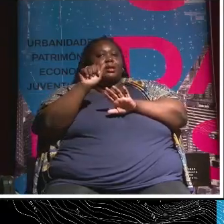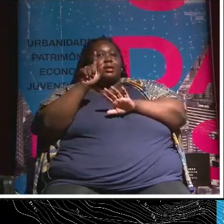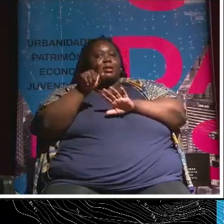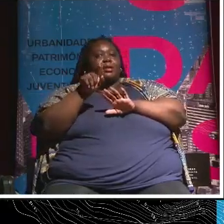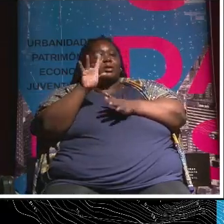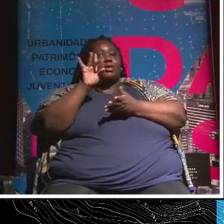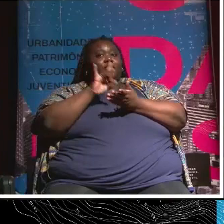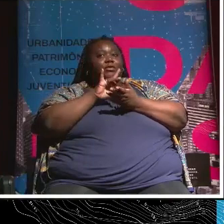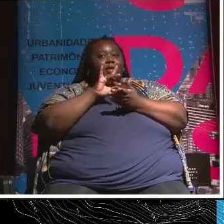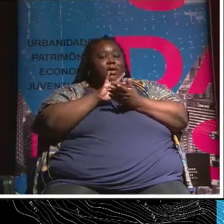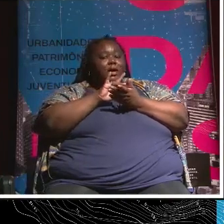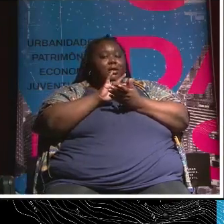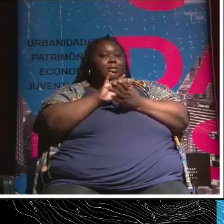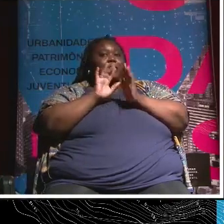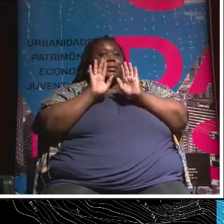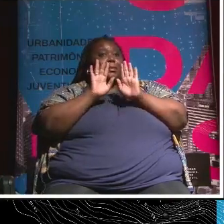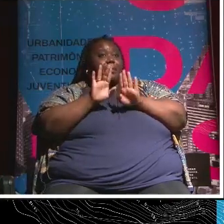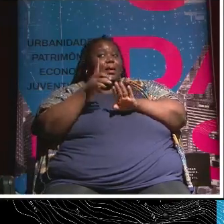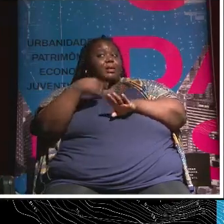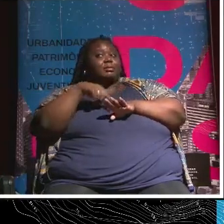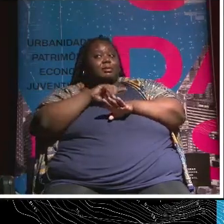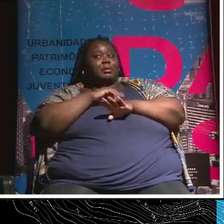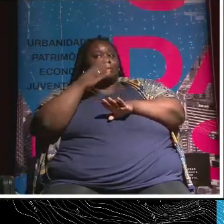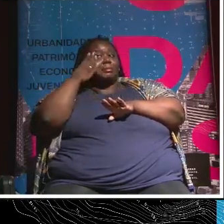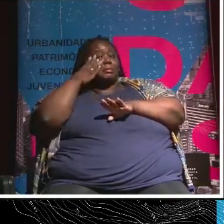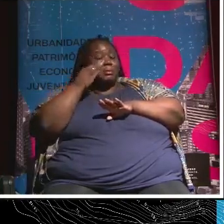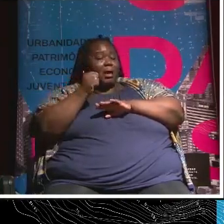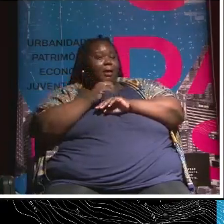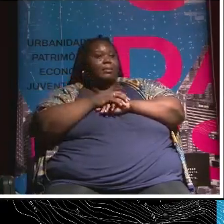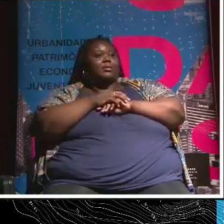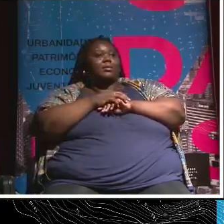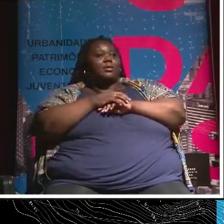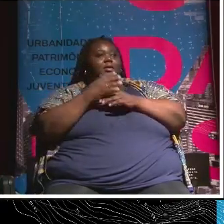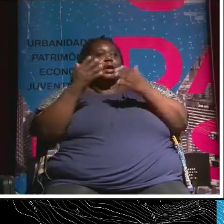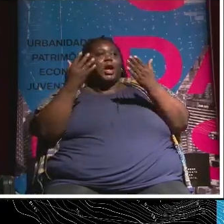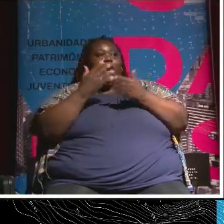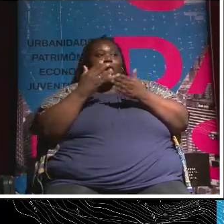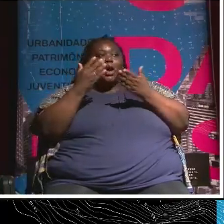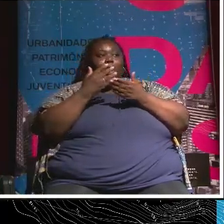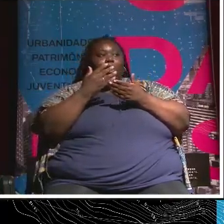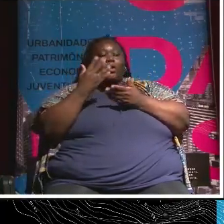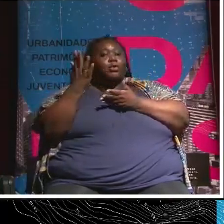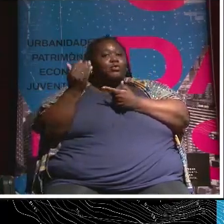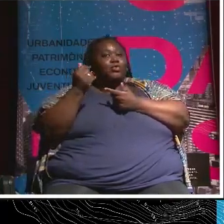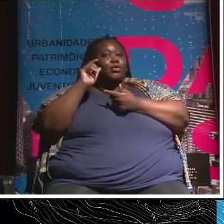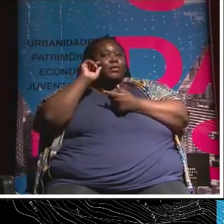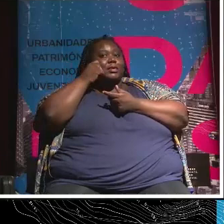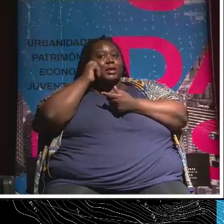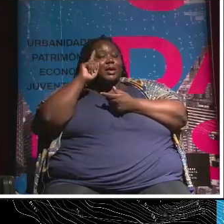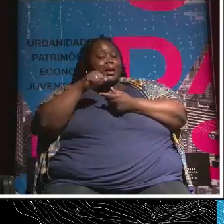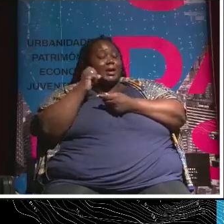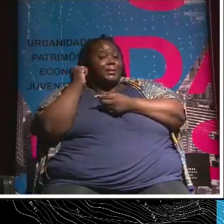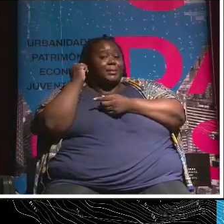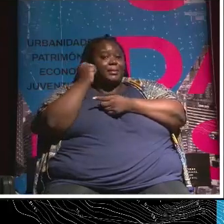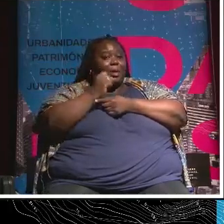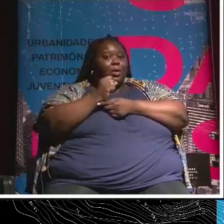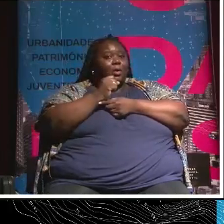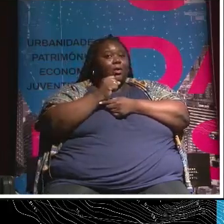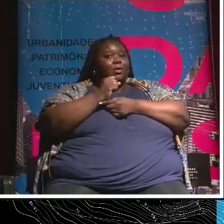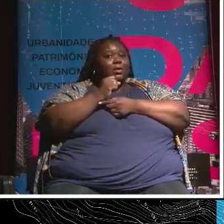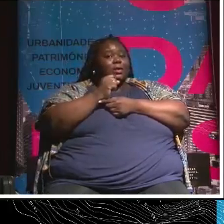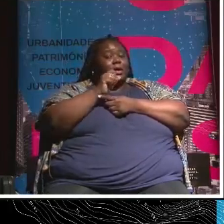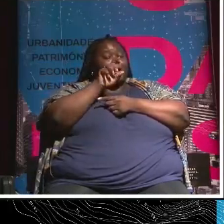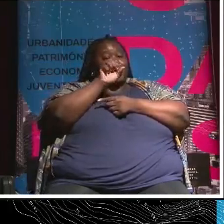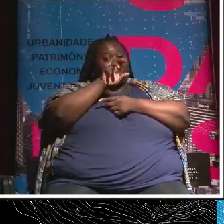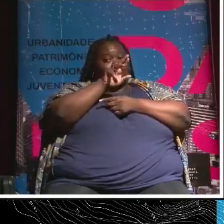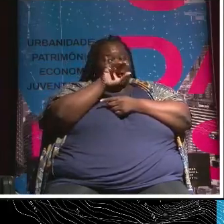como verdadeira, mas a gente sabe que, hoje em dia, o jovem negro ele é morto no aglomerado